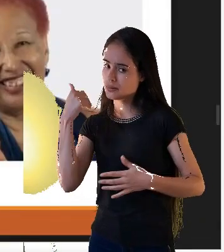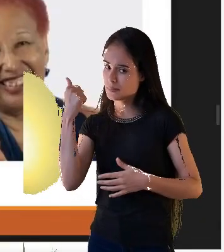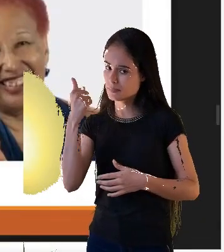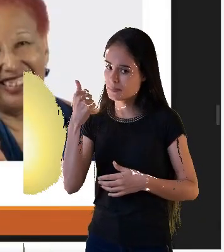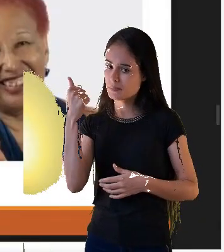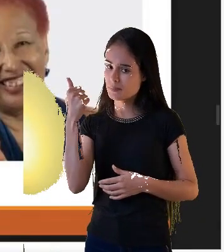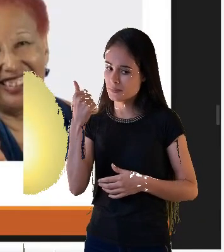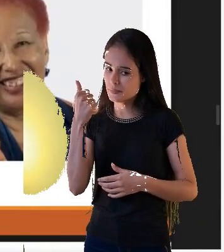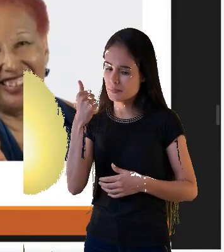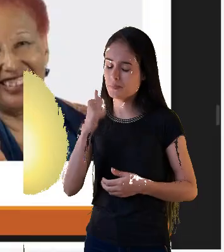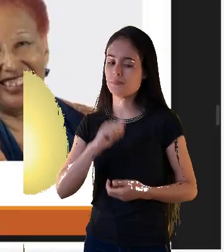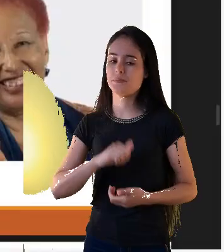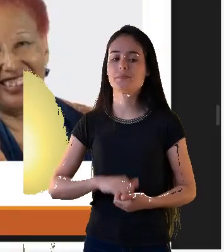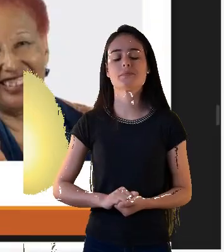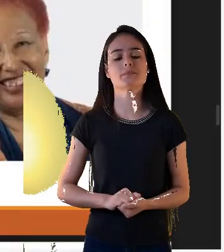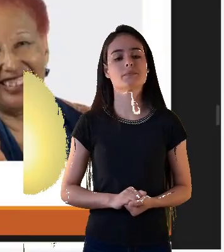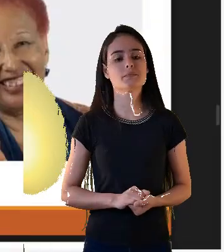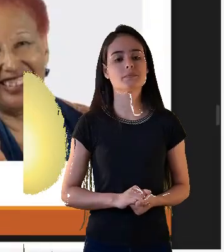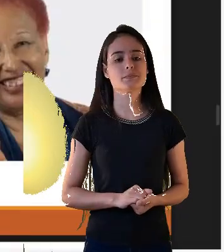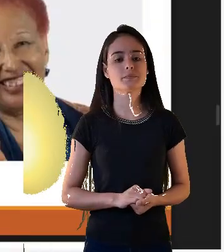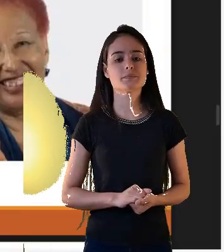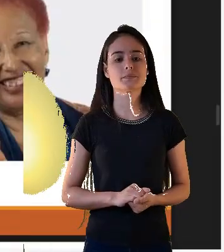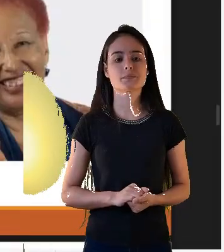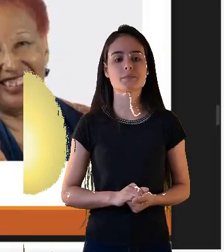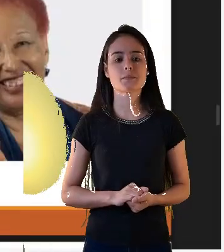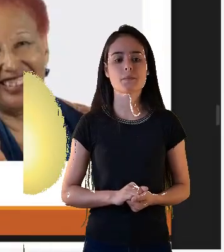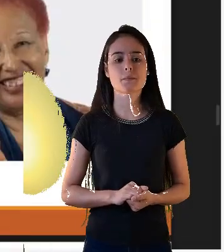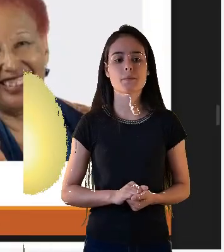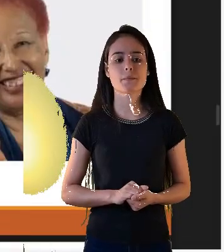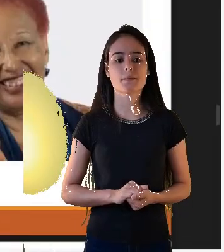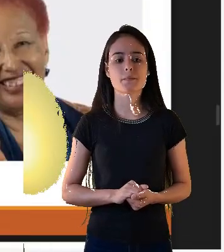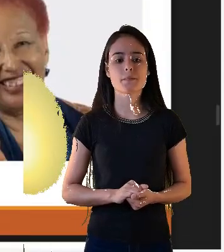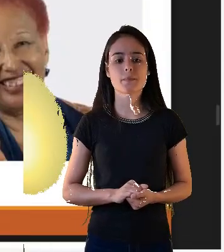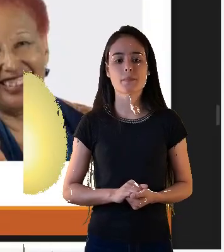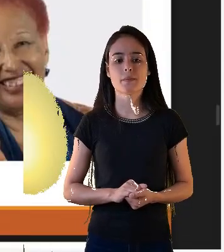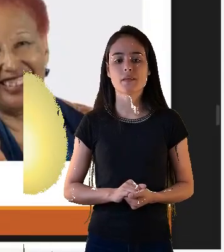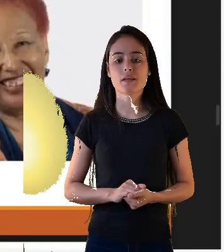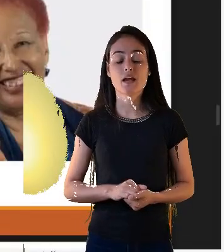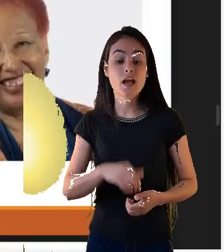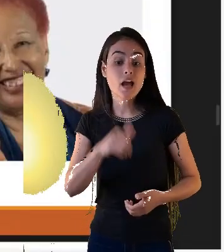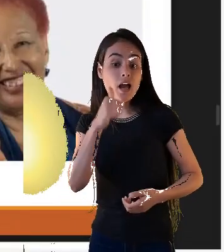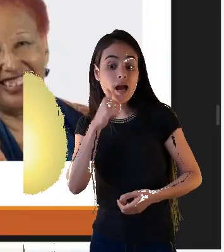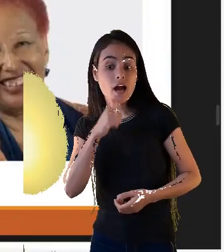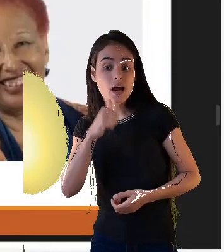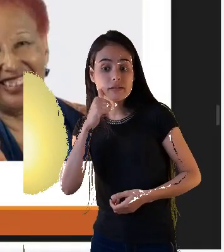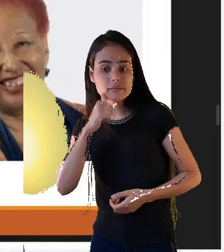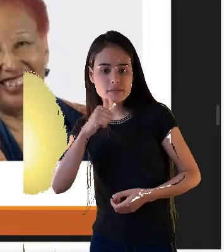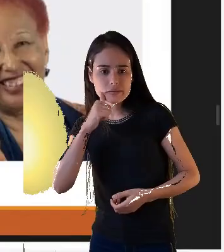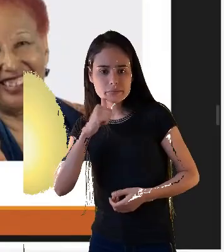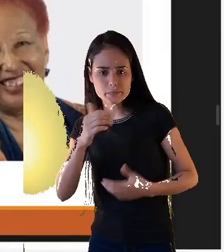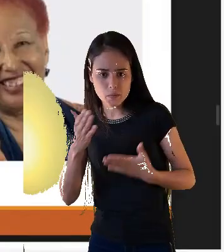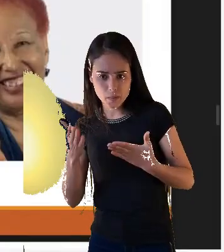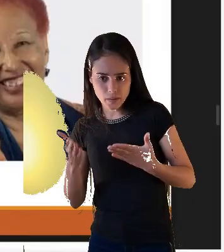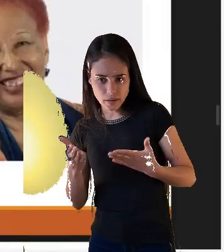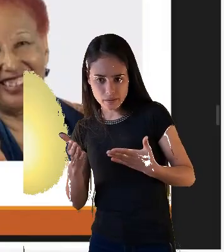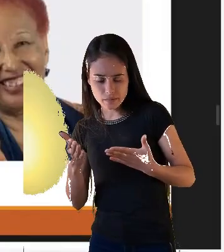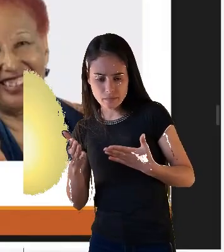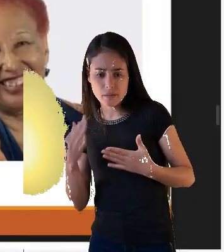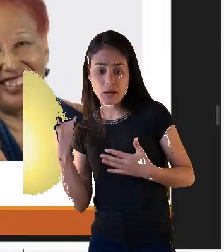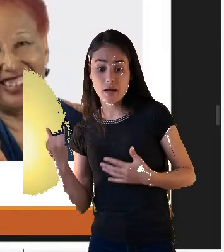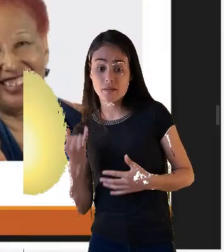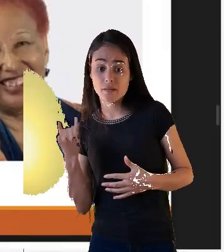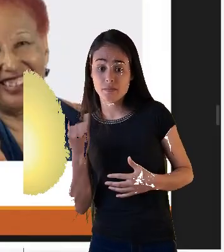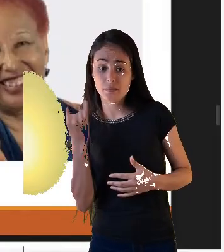importante trazer o nome, né, essa figura da professora Petronília Beatriz Gonçalves e Silva, porque ela foi